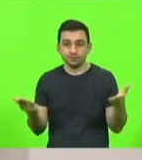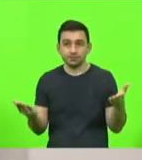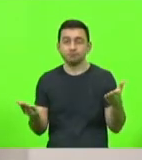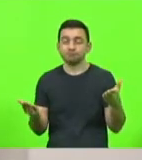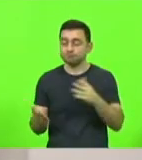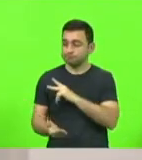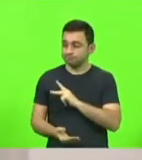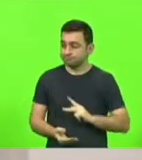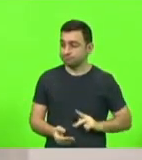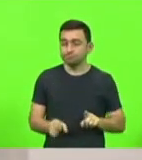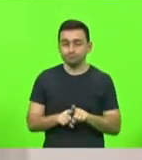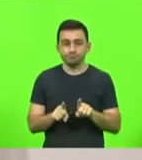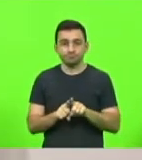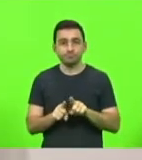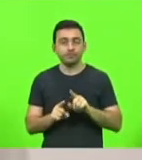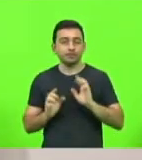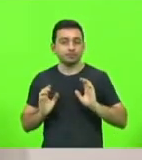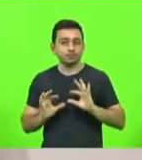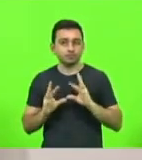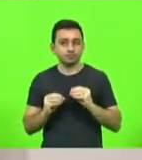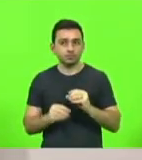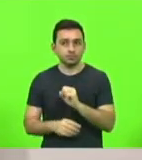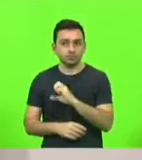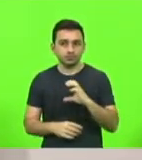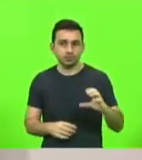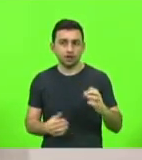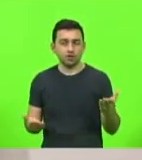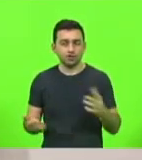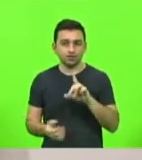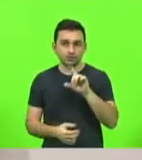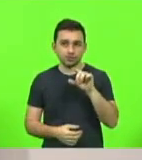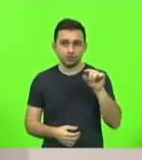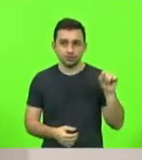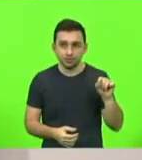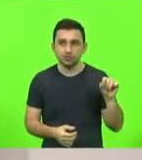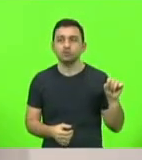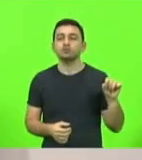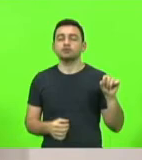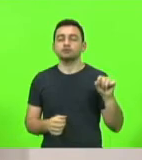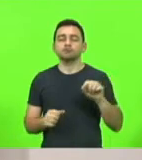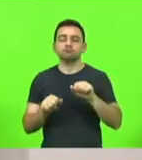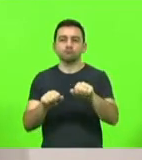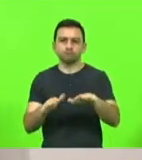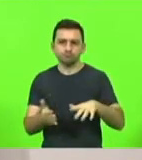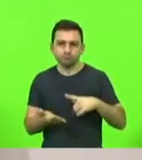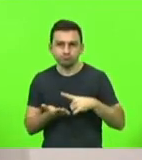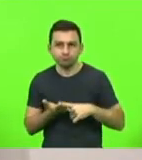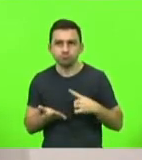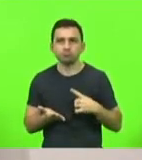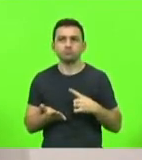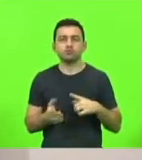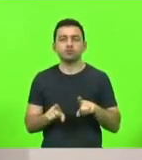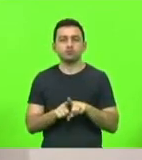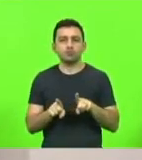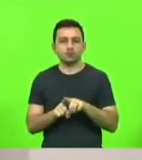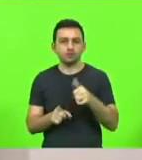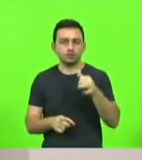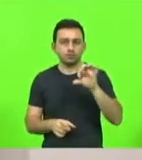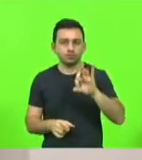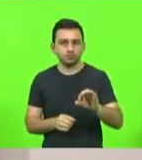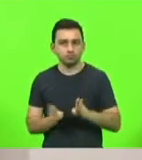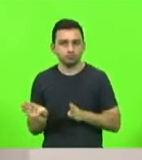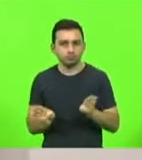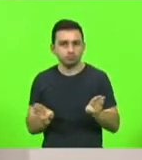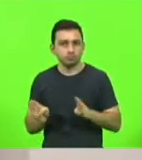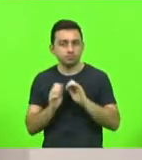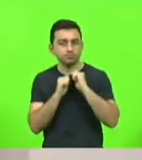catarinenses. Ata da 100ª sessão ordinária da 3ª sessão legislativa da 19ª legislatura da